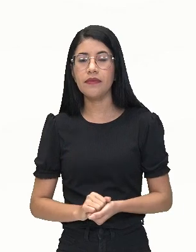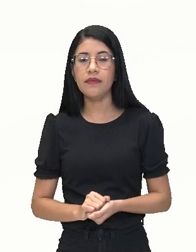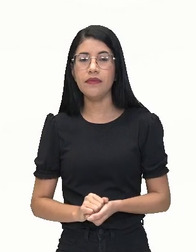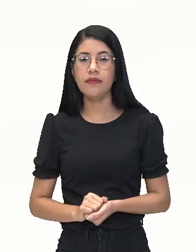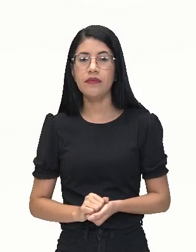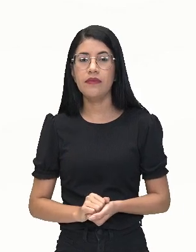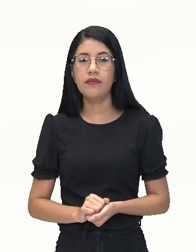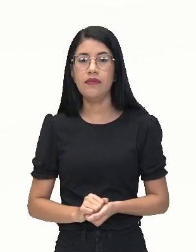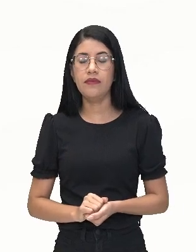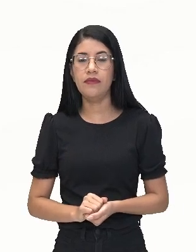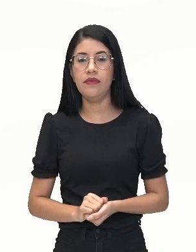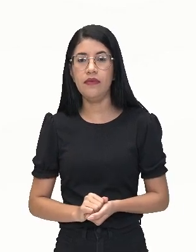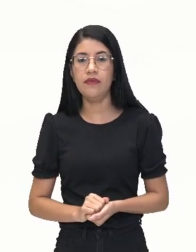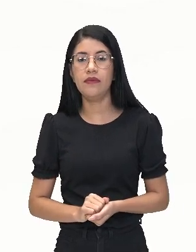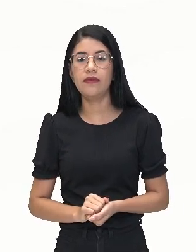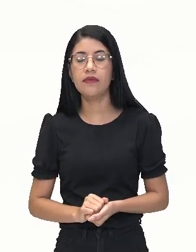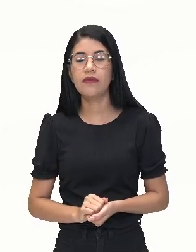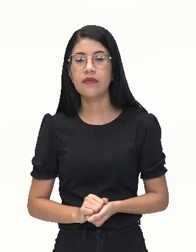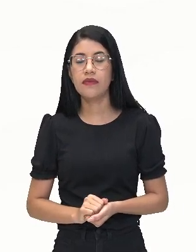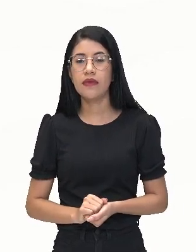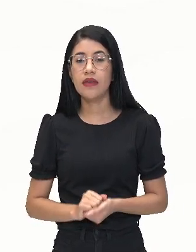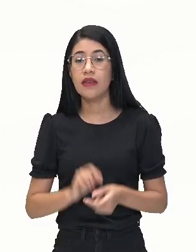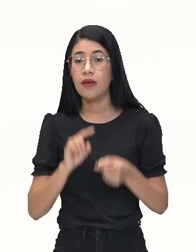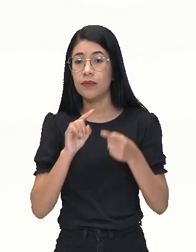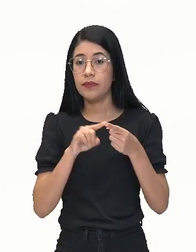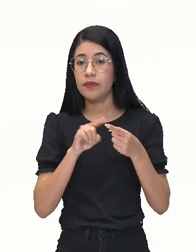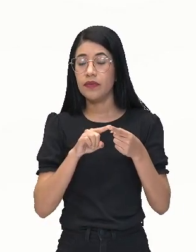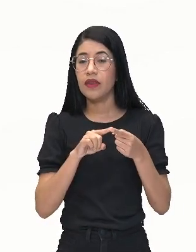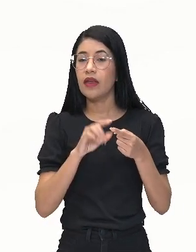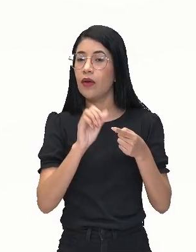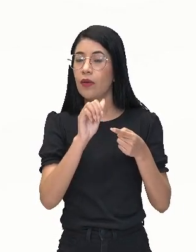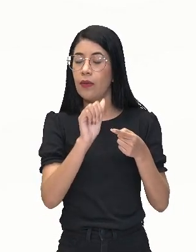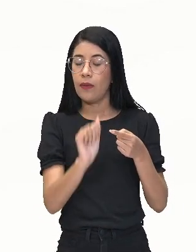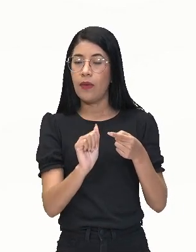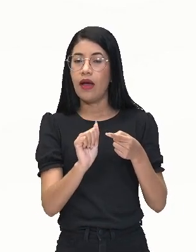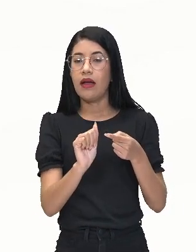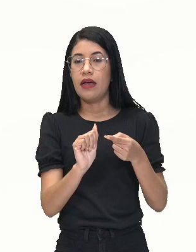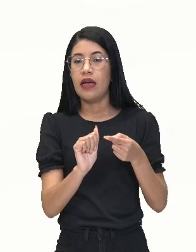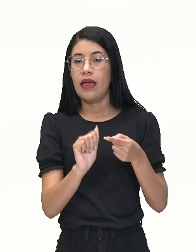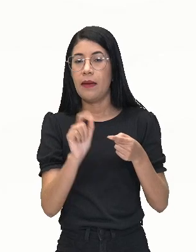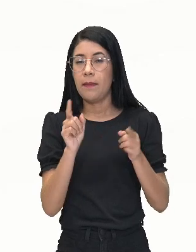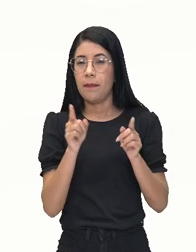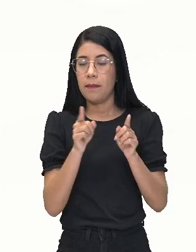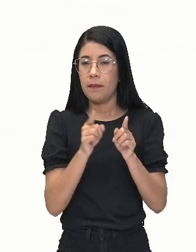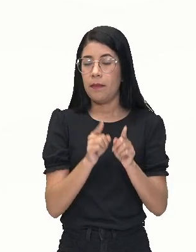aqui, ó. Então, essa escala, apesar do denominador